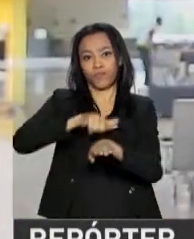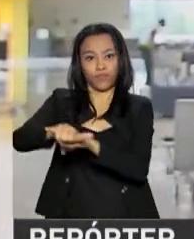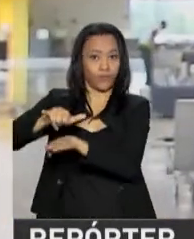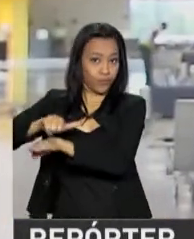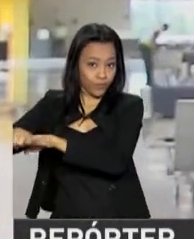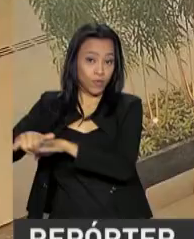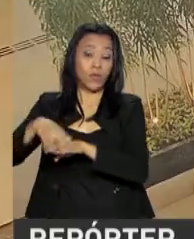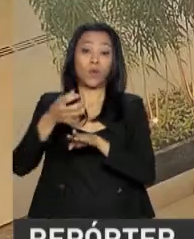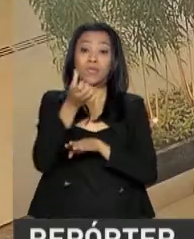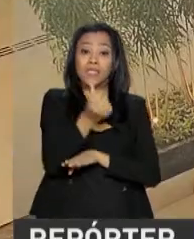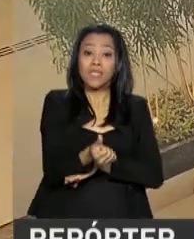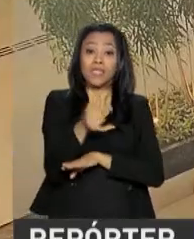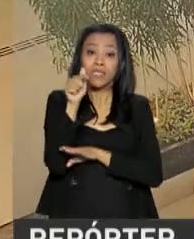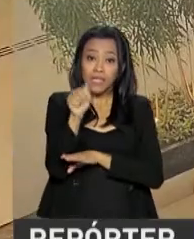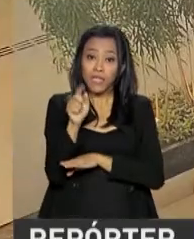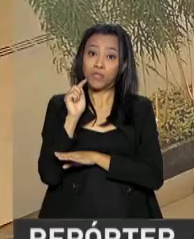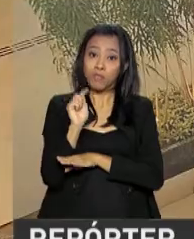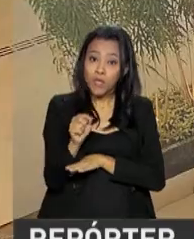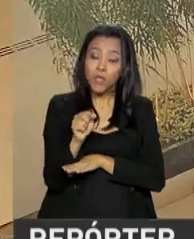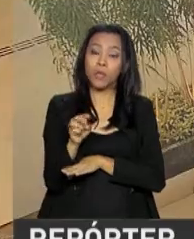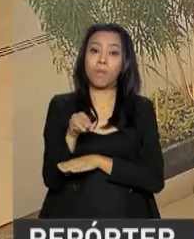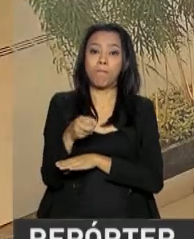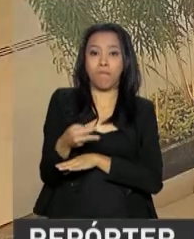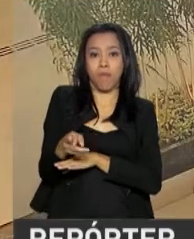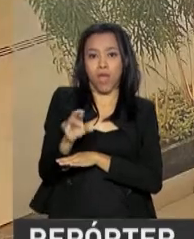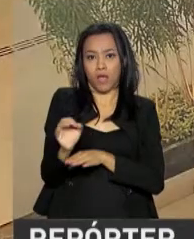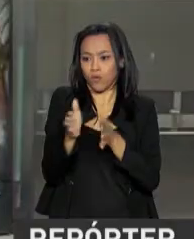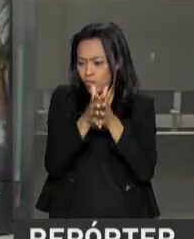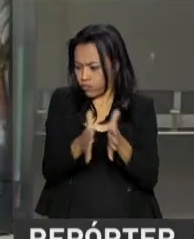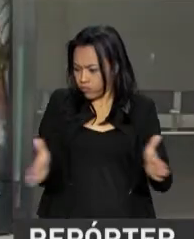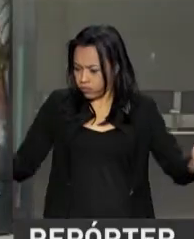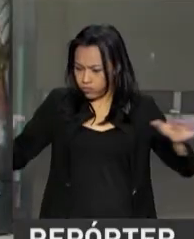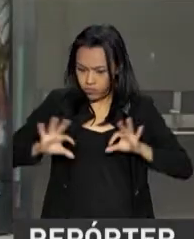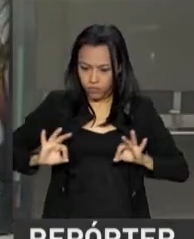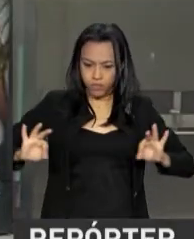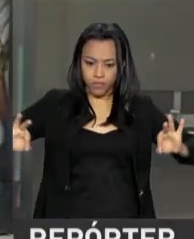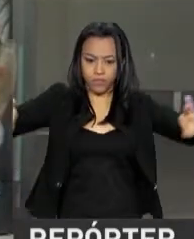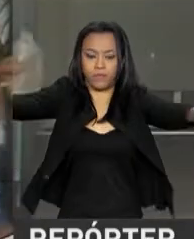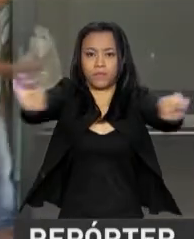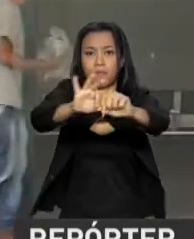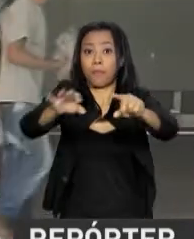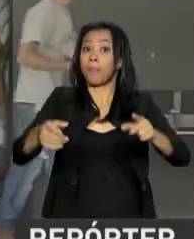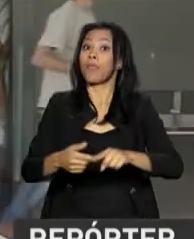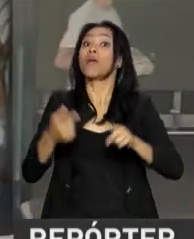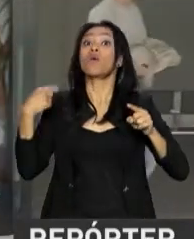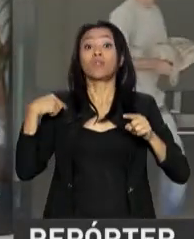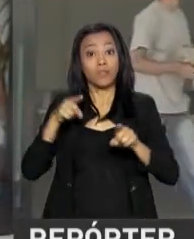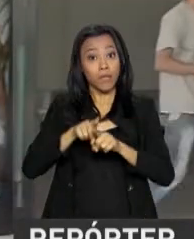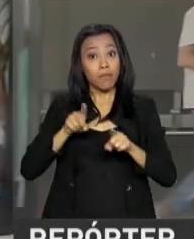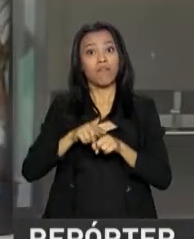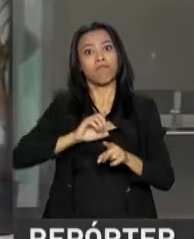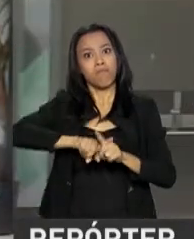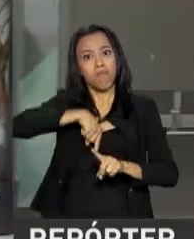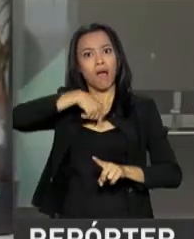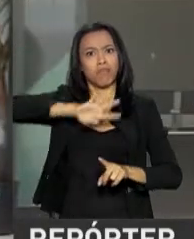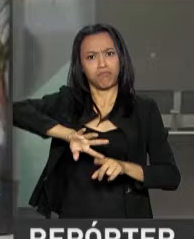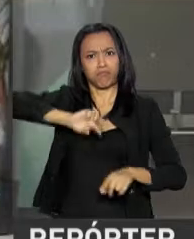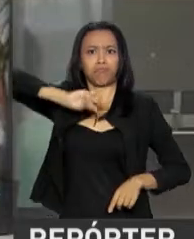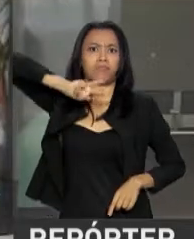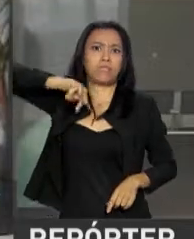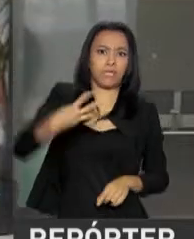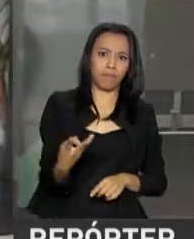67 mil metros quadrados e um terminal amplo em relação ao antigo aeroporto o fluxo também vai praticamente triplicar